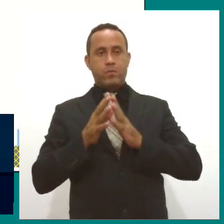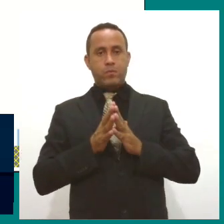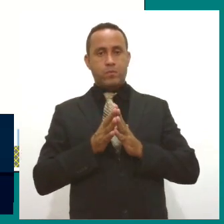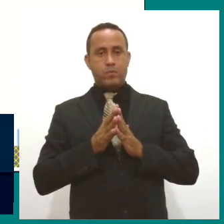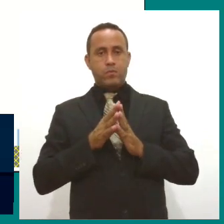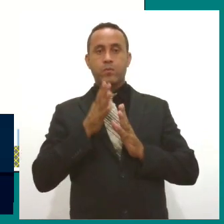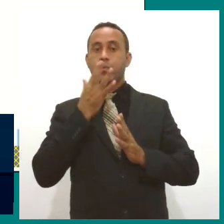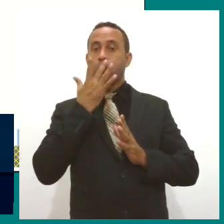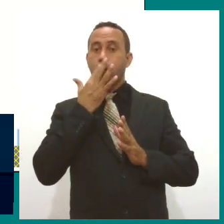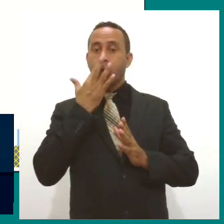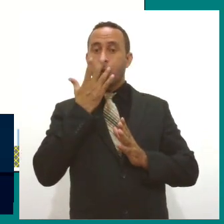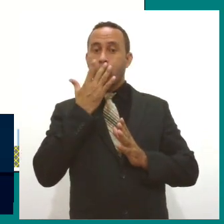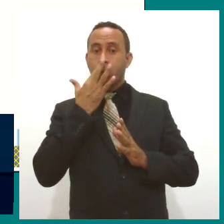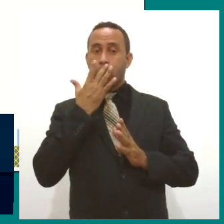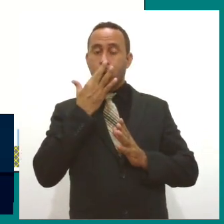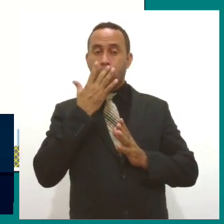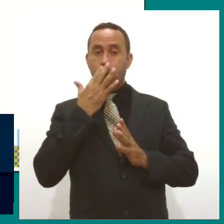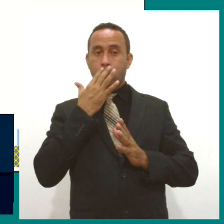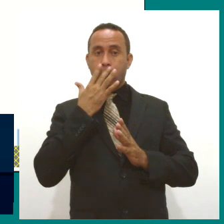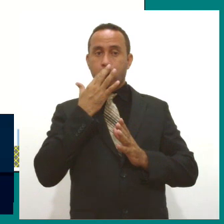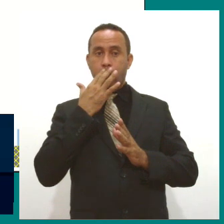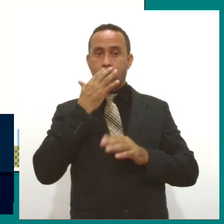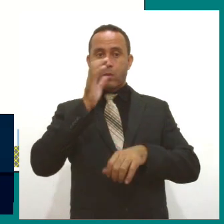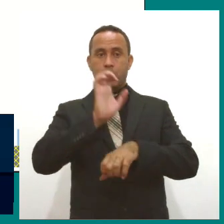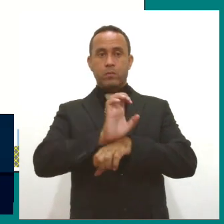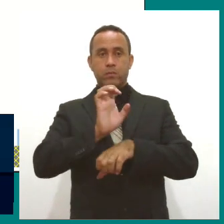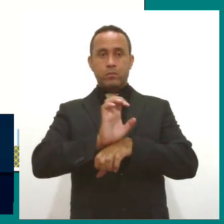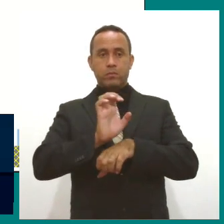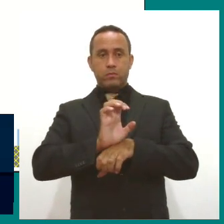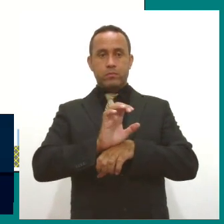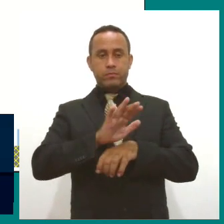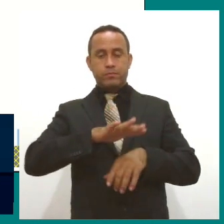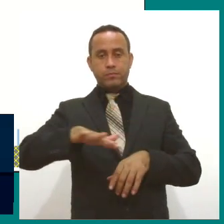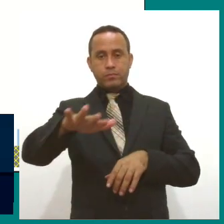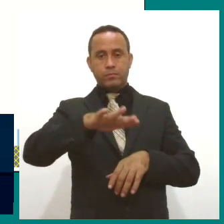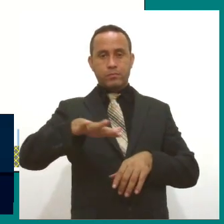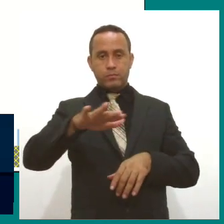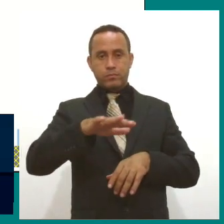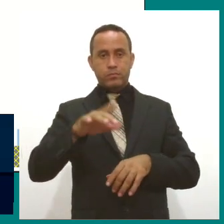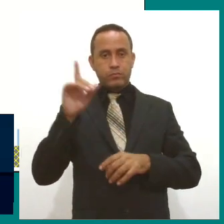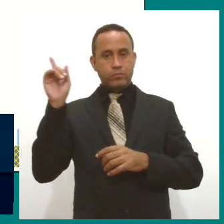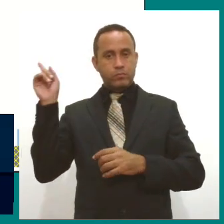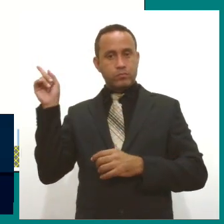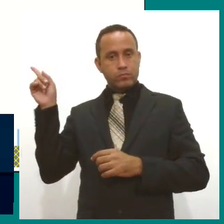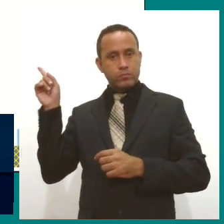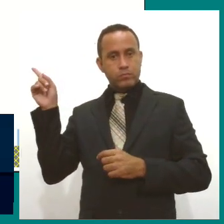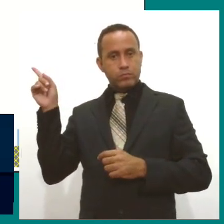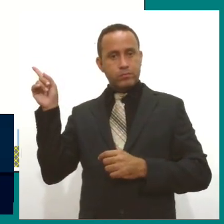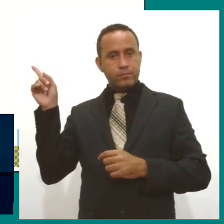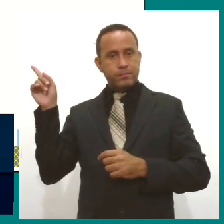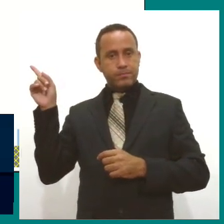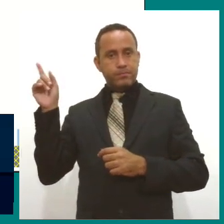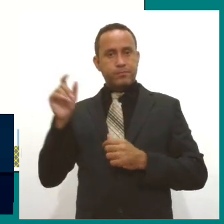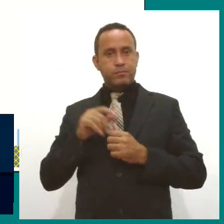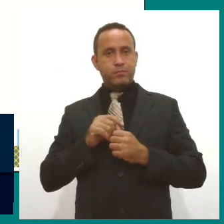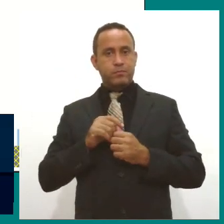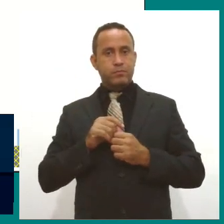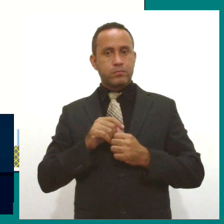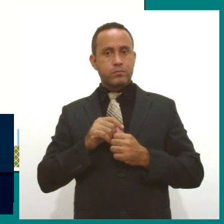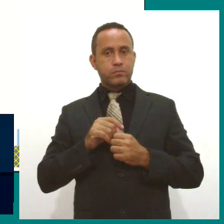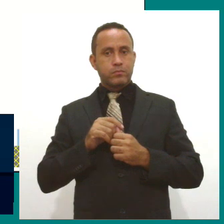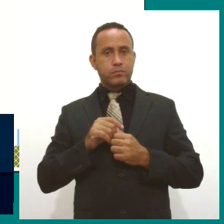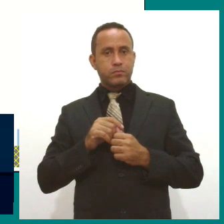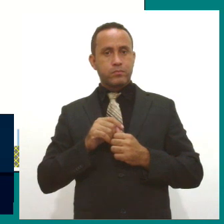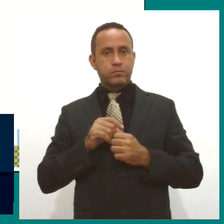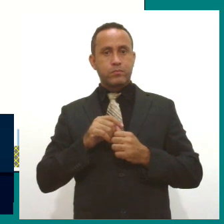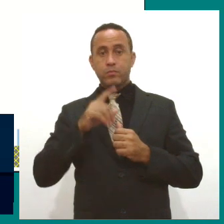no colorido, as regiões do Estado de Sergipe em que há um superávit no balanço hídrico, que está aí ilustrado em